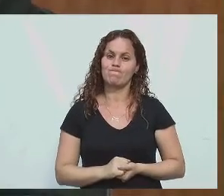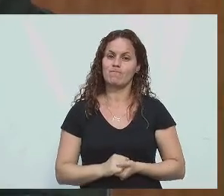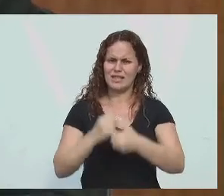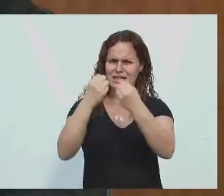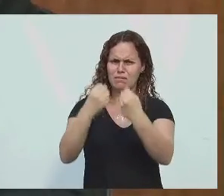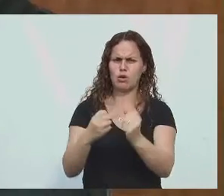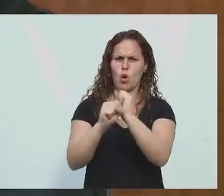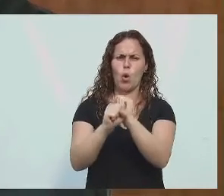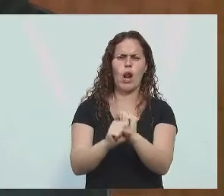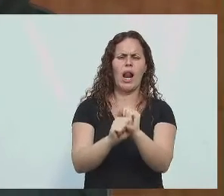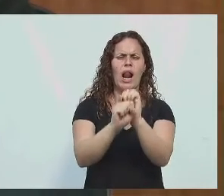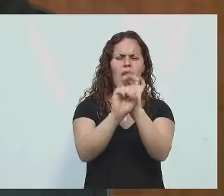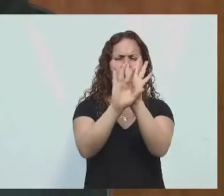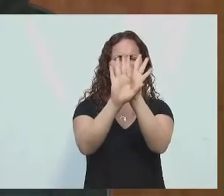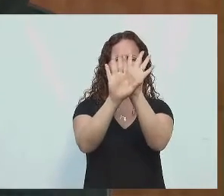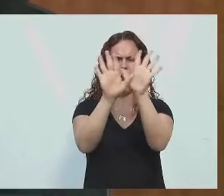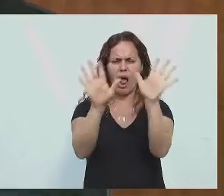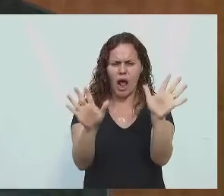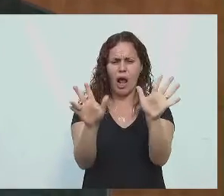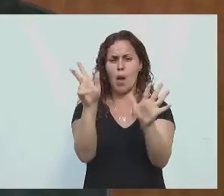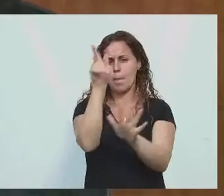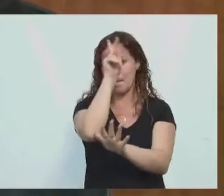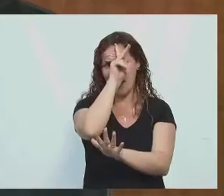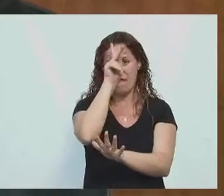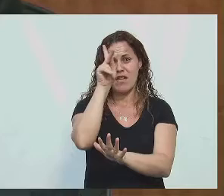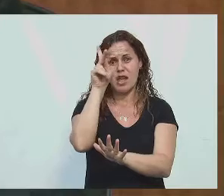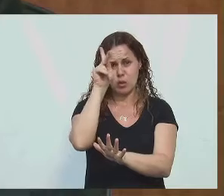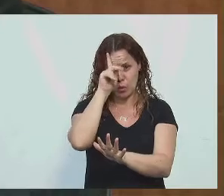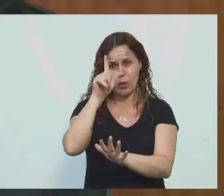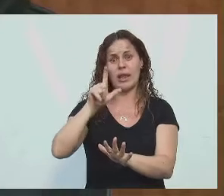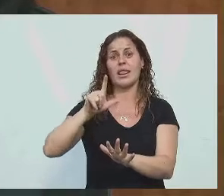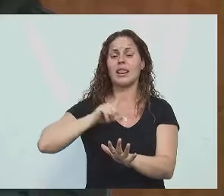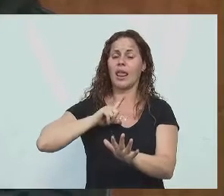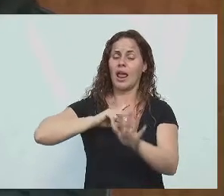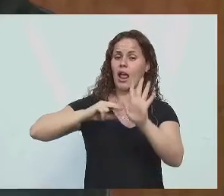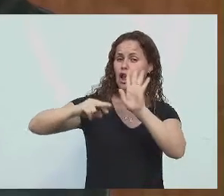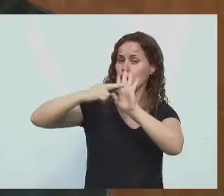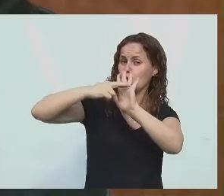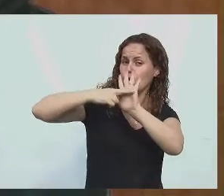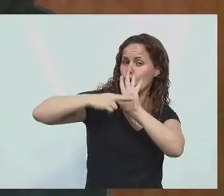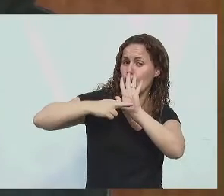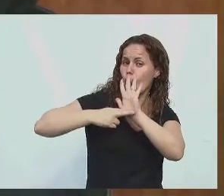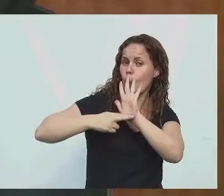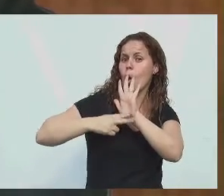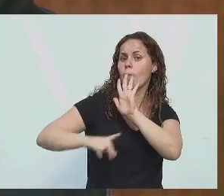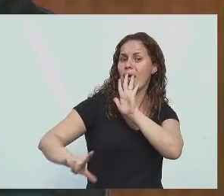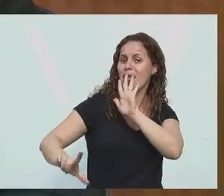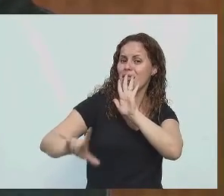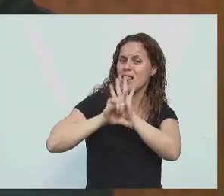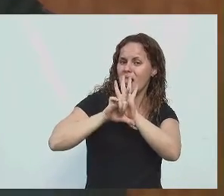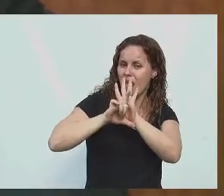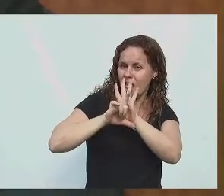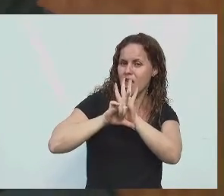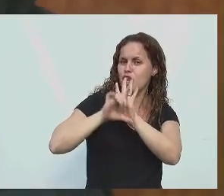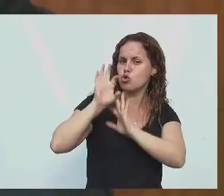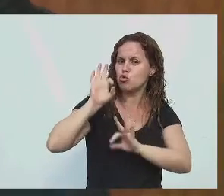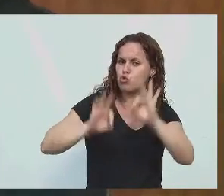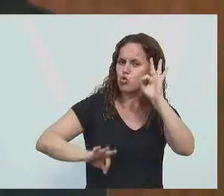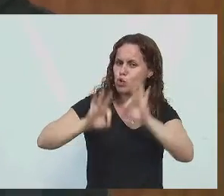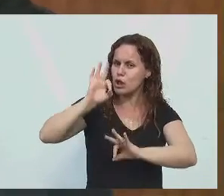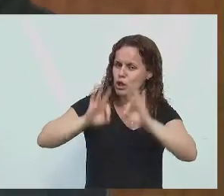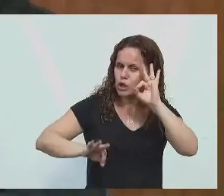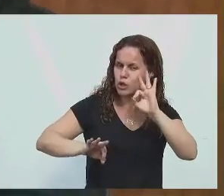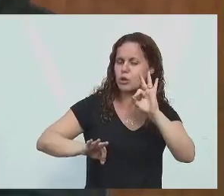claro que o Executivo Municipal ele tem que fazer uma norma jurídica, tem que fazer uma lei para disciplinar